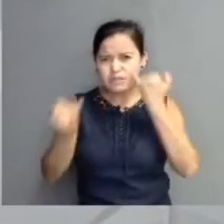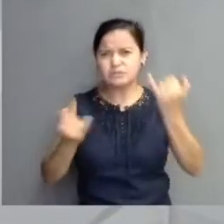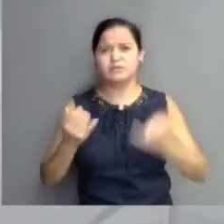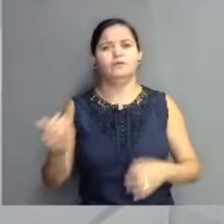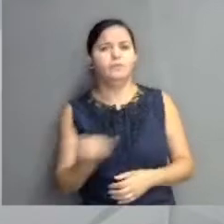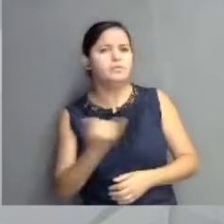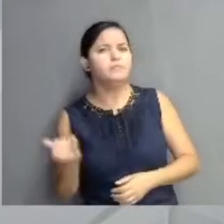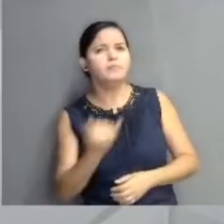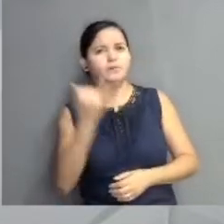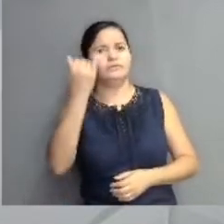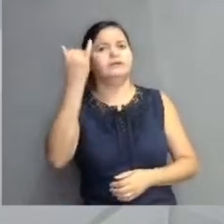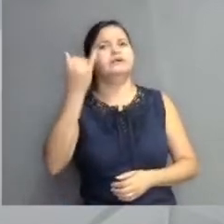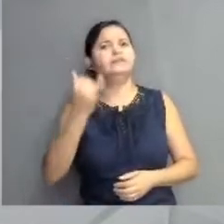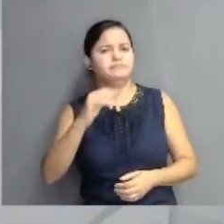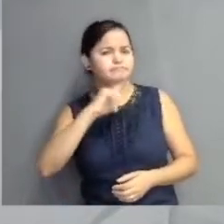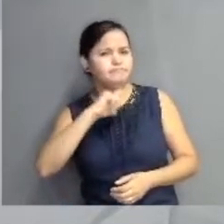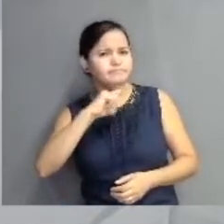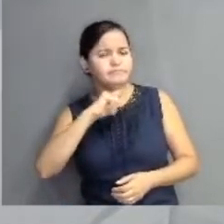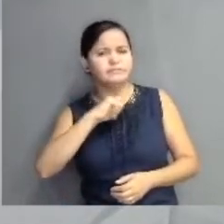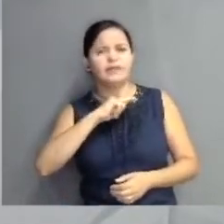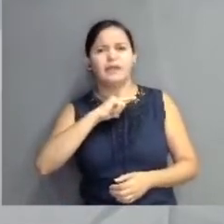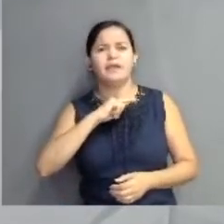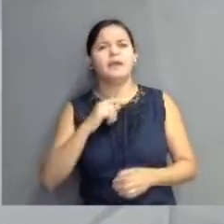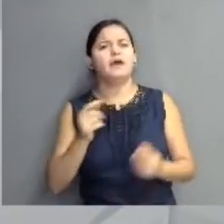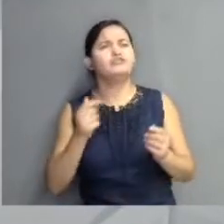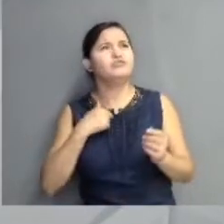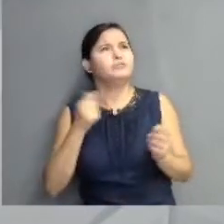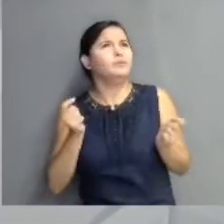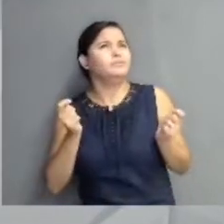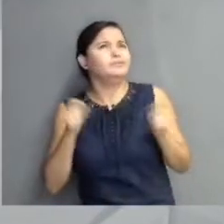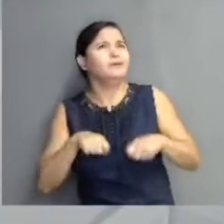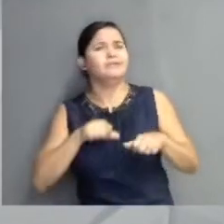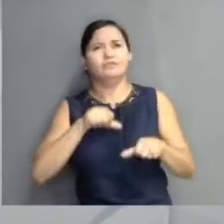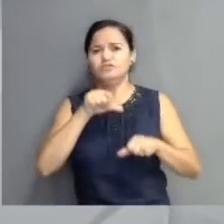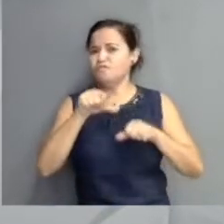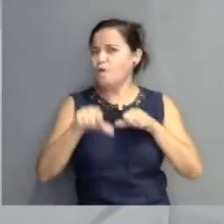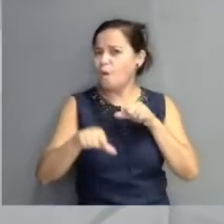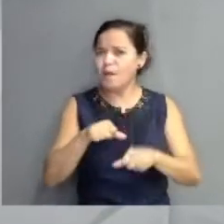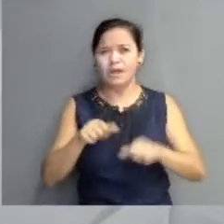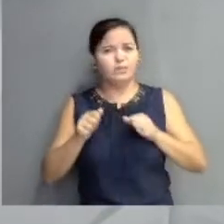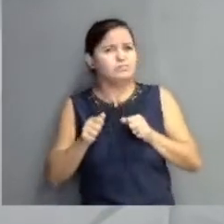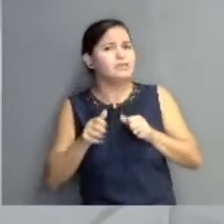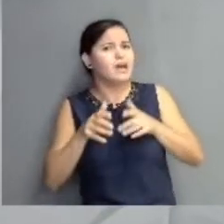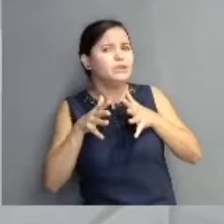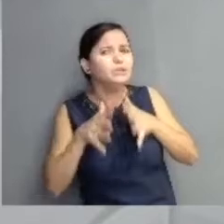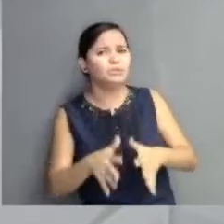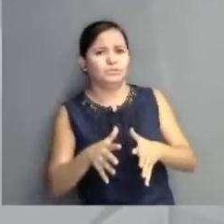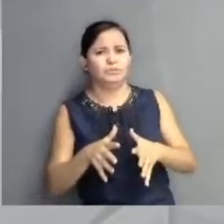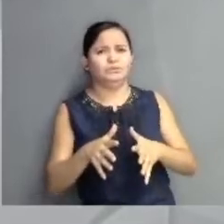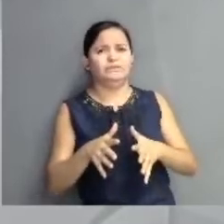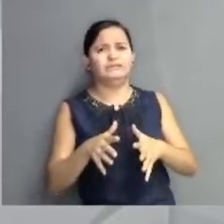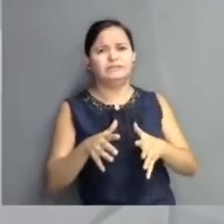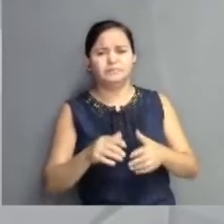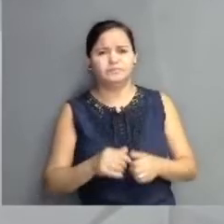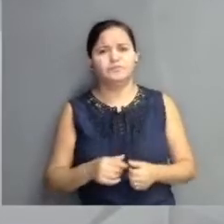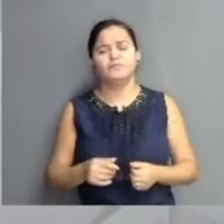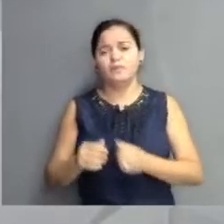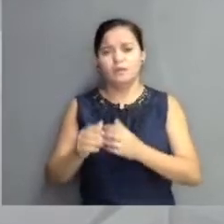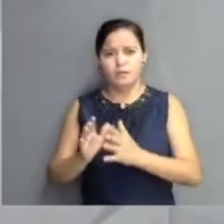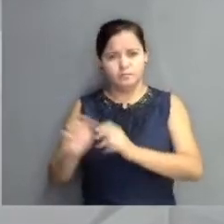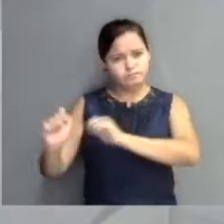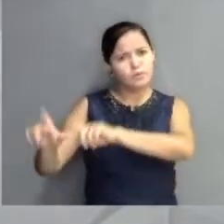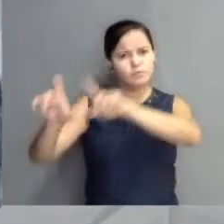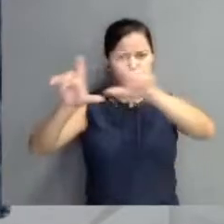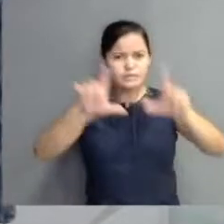um ambiente favorável para a mudança de comportamento. Tranquilo? Por gentileza, produção, o próximo